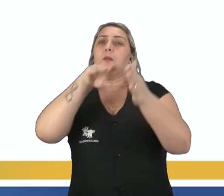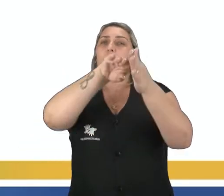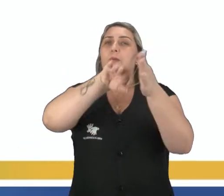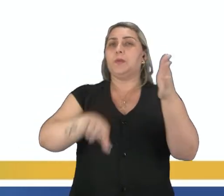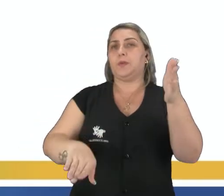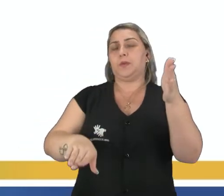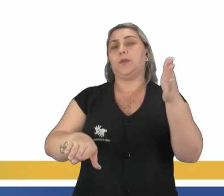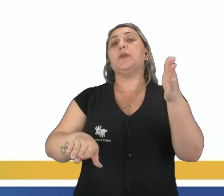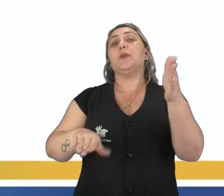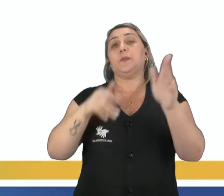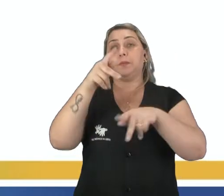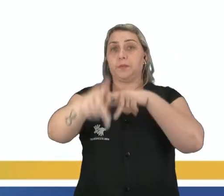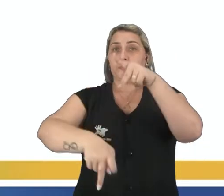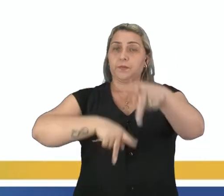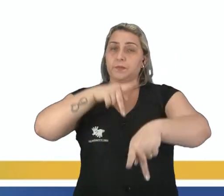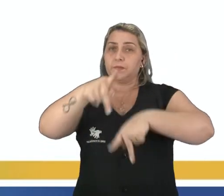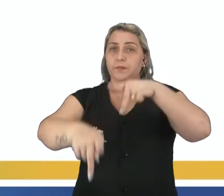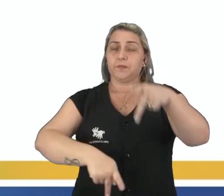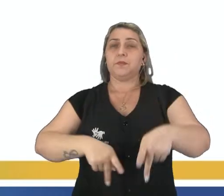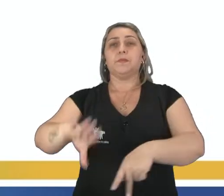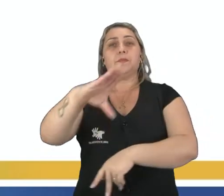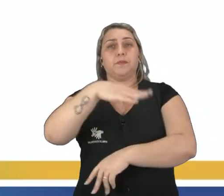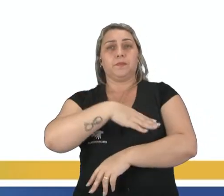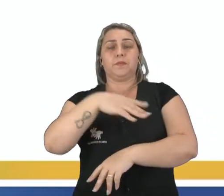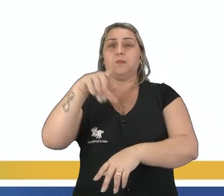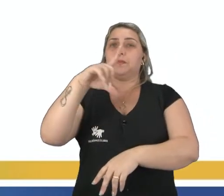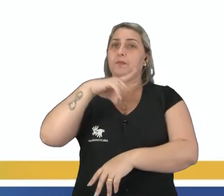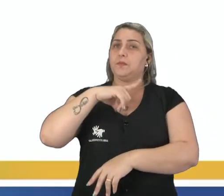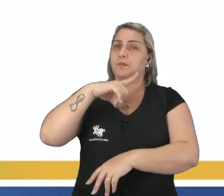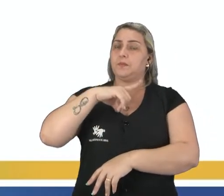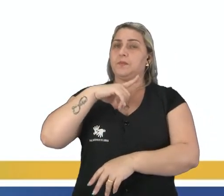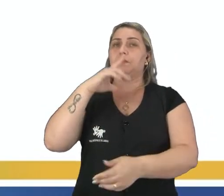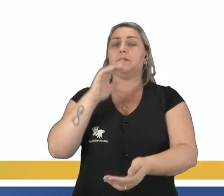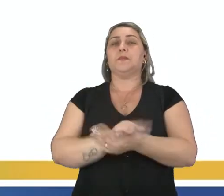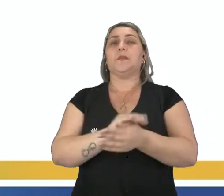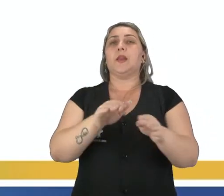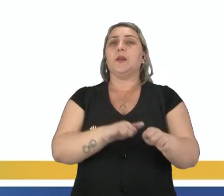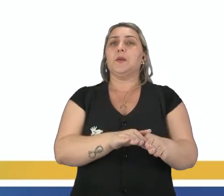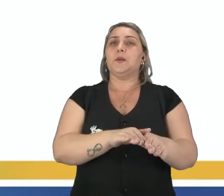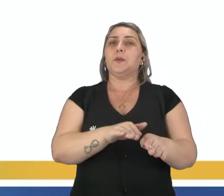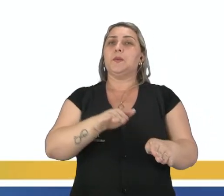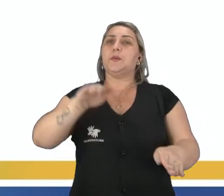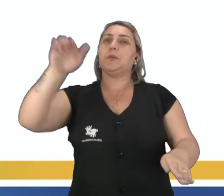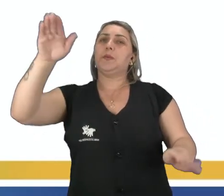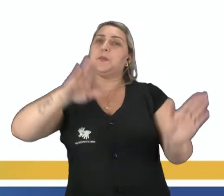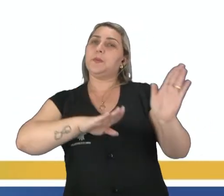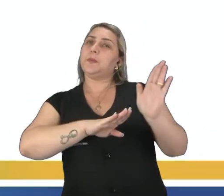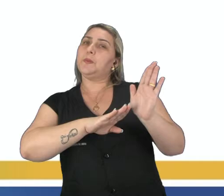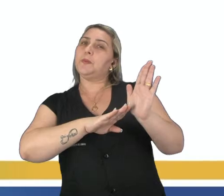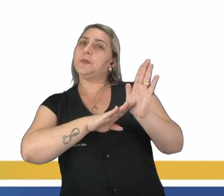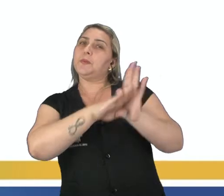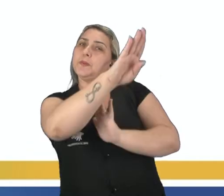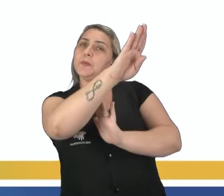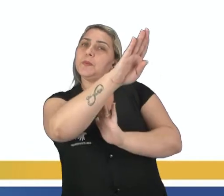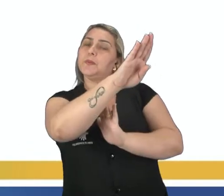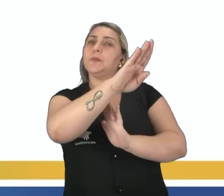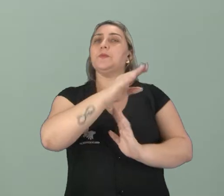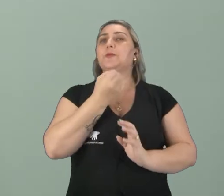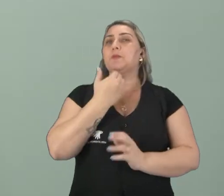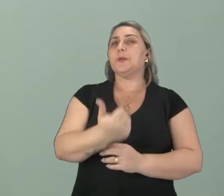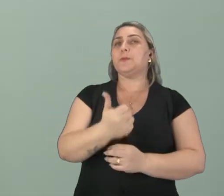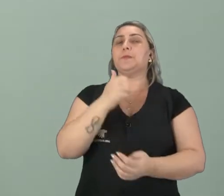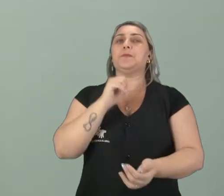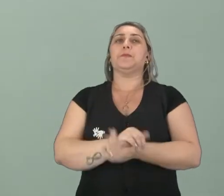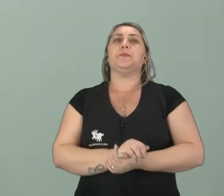caída, enquanto que a população urbana teve um crescimento contínuo. Muito